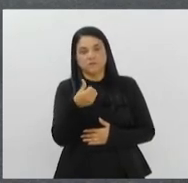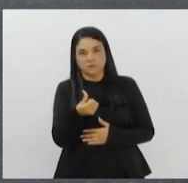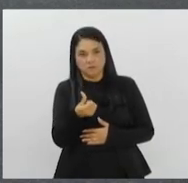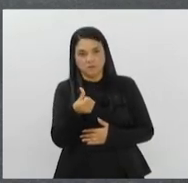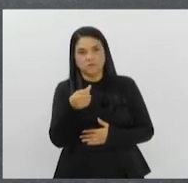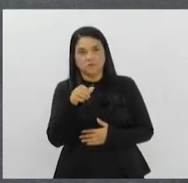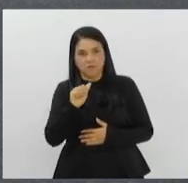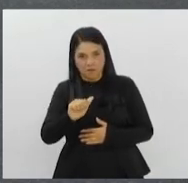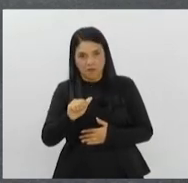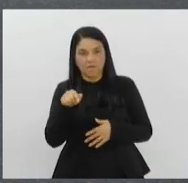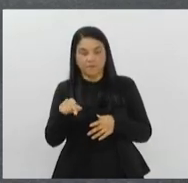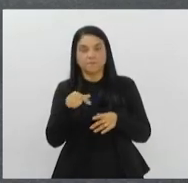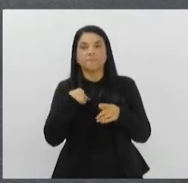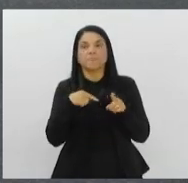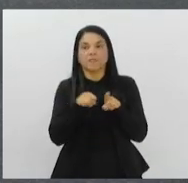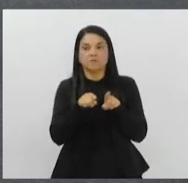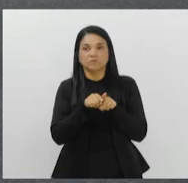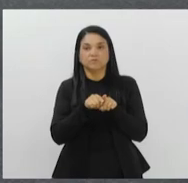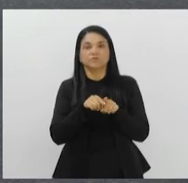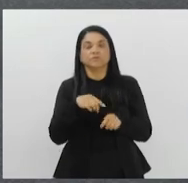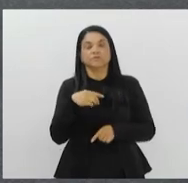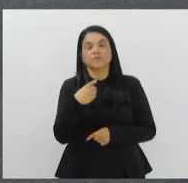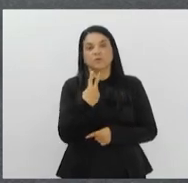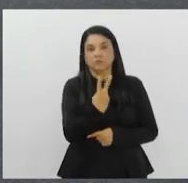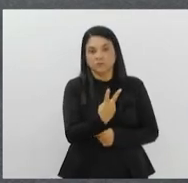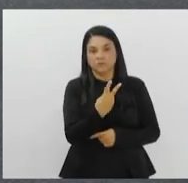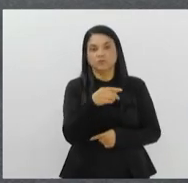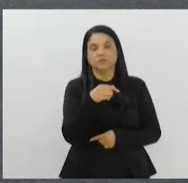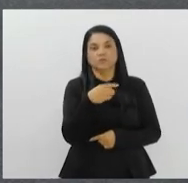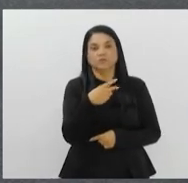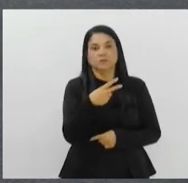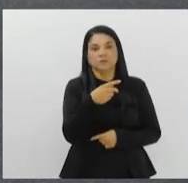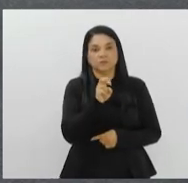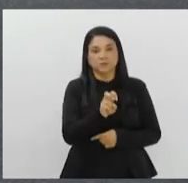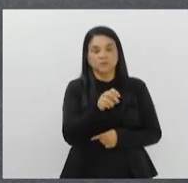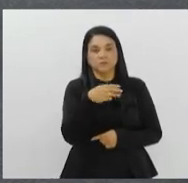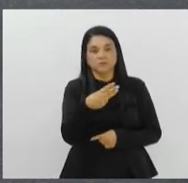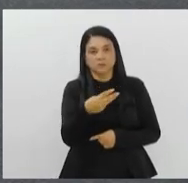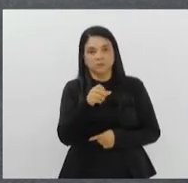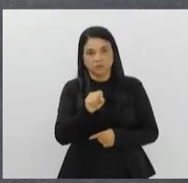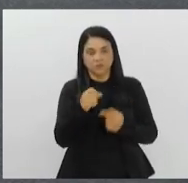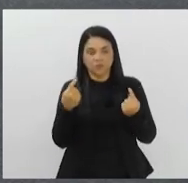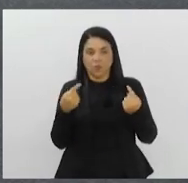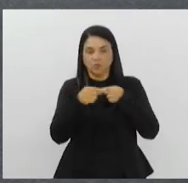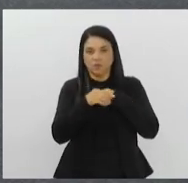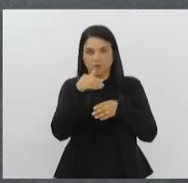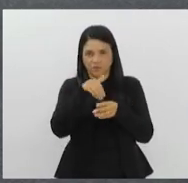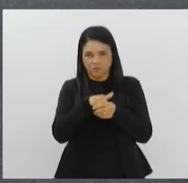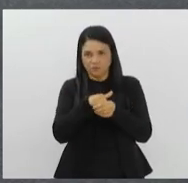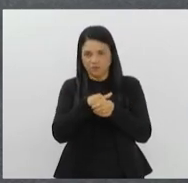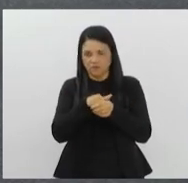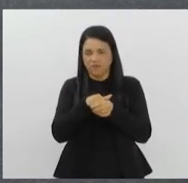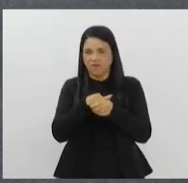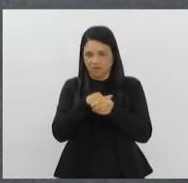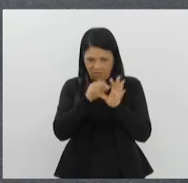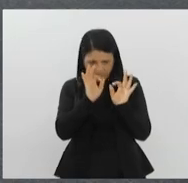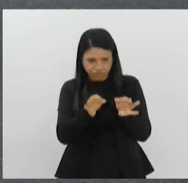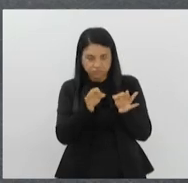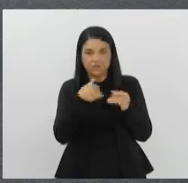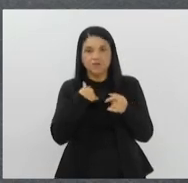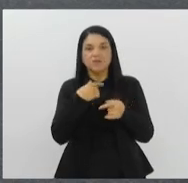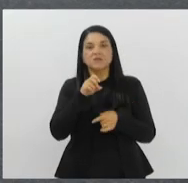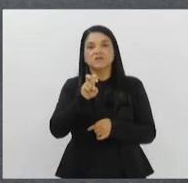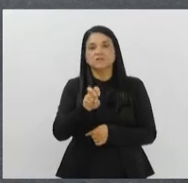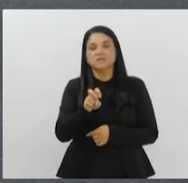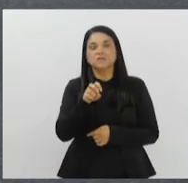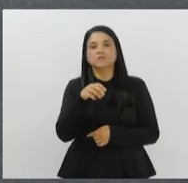pauta, que é um projeto de resolução 582 de 2023, contrário. Aliás, conferi aqui. É isso mesmo,